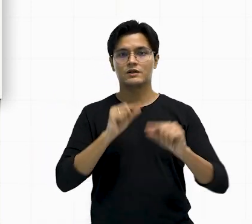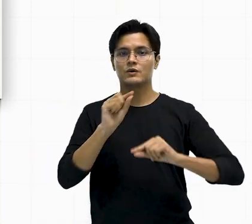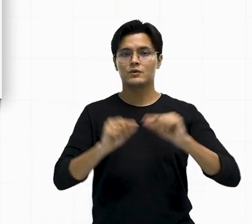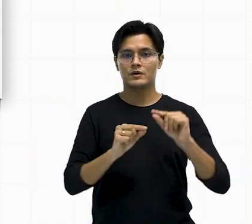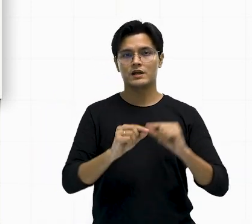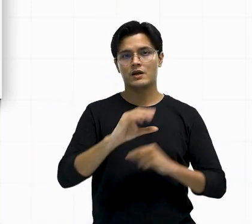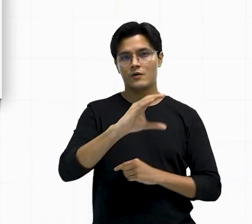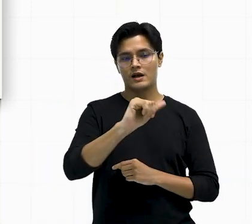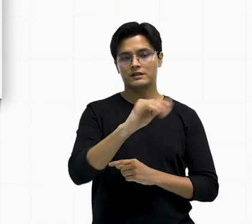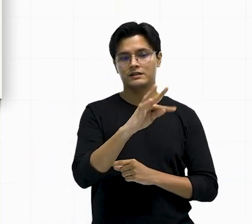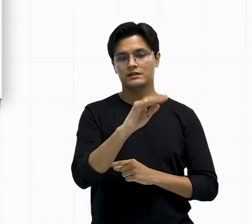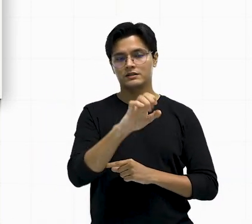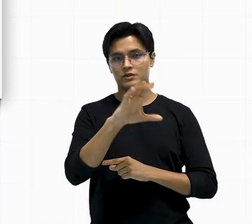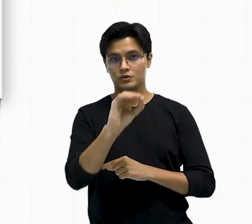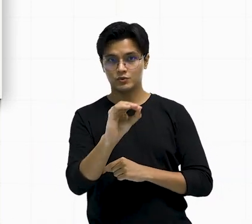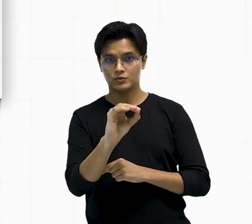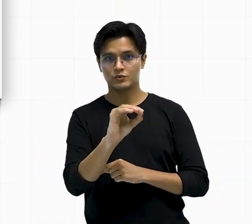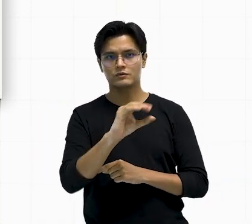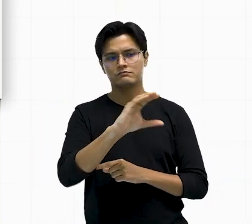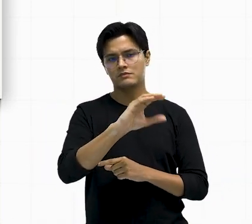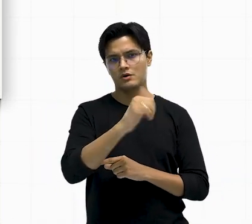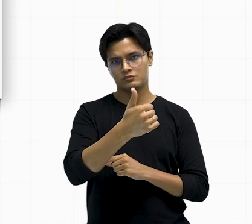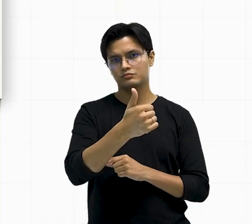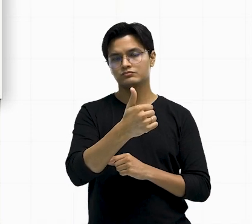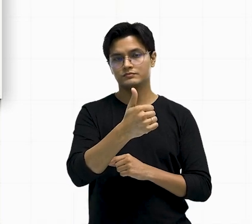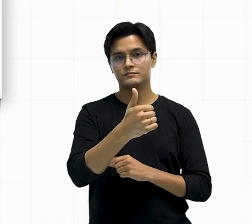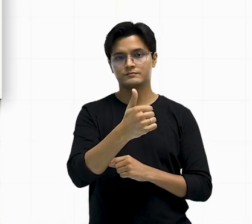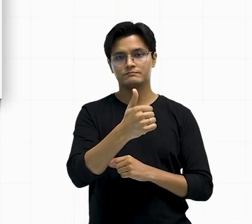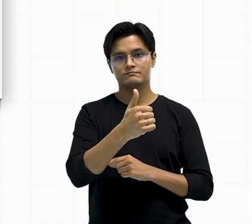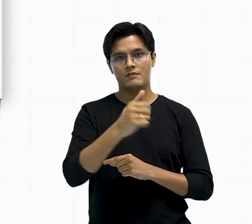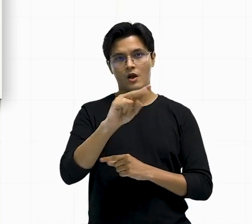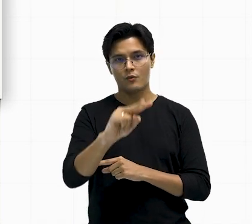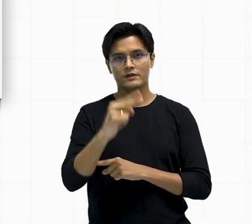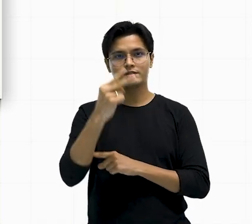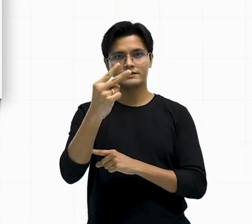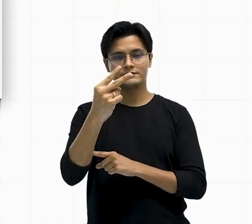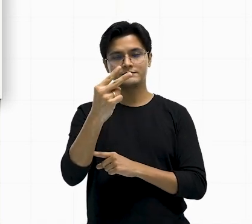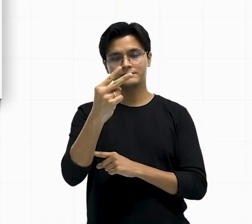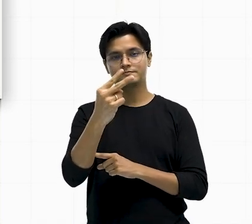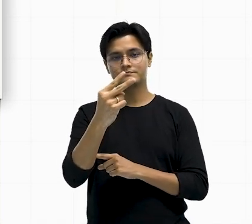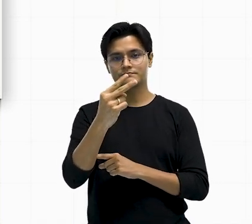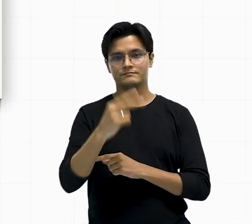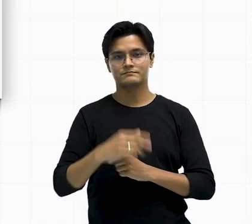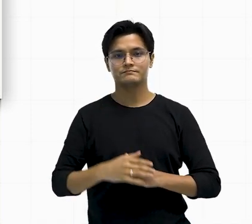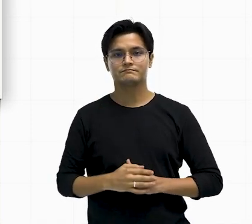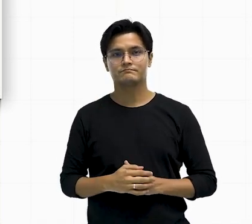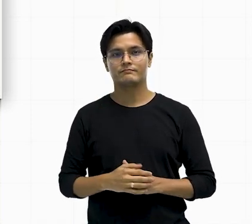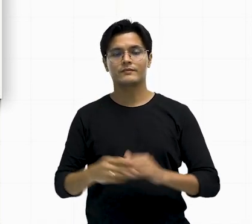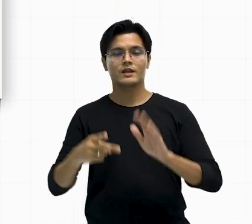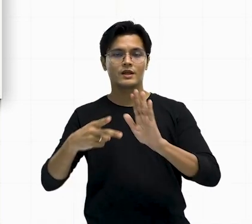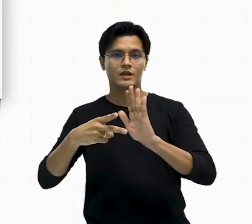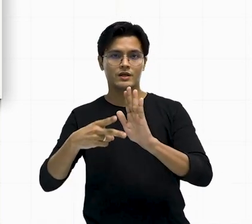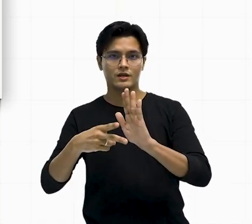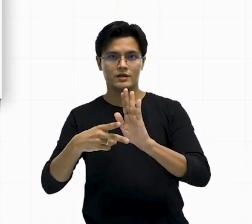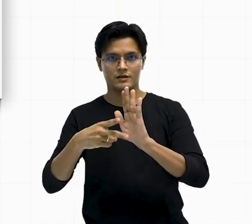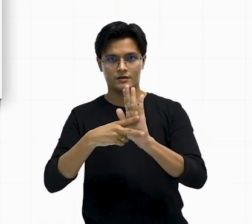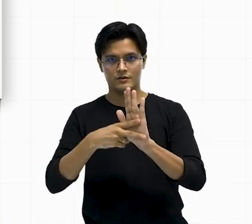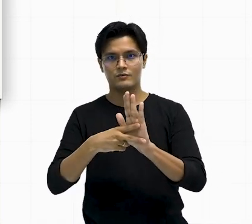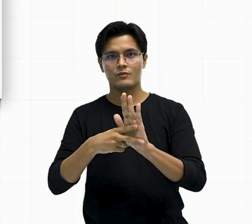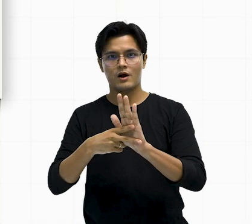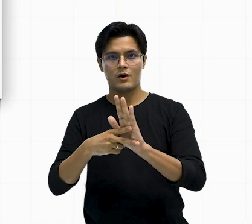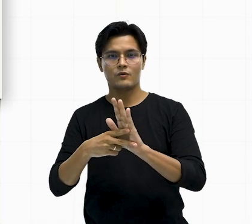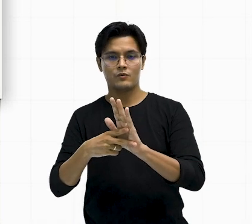de cateto 1. Esse cateto elevado ao quadrado, ele vai ser igual ao produto